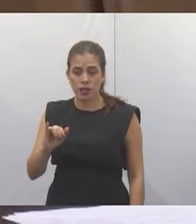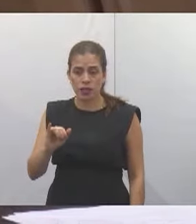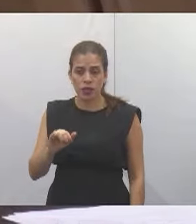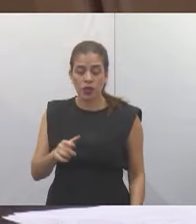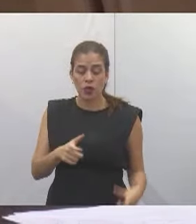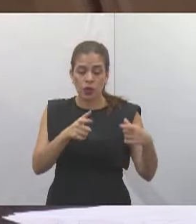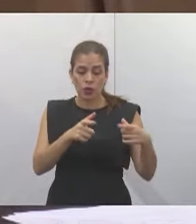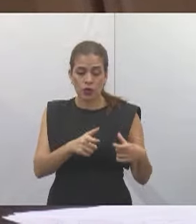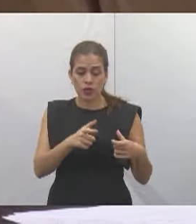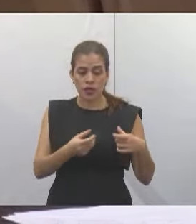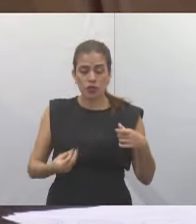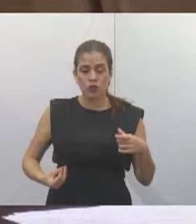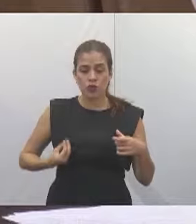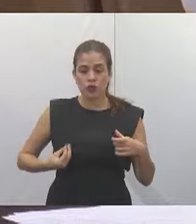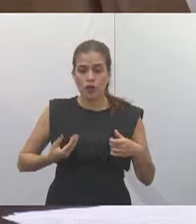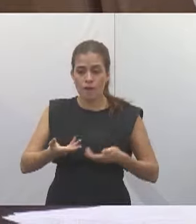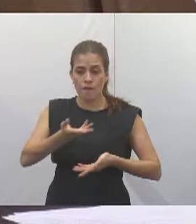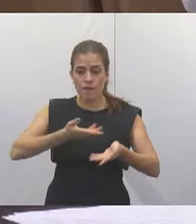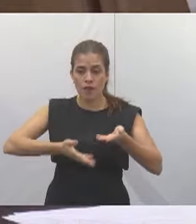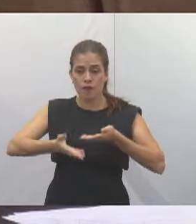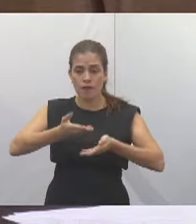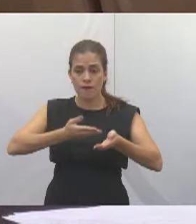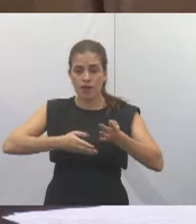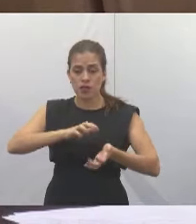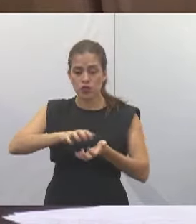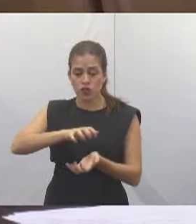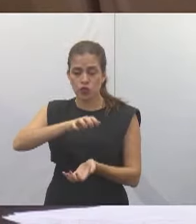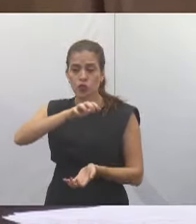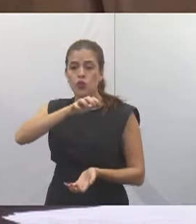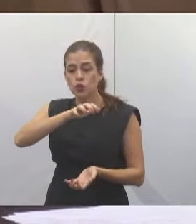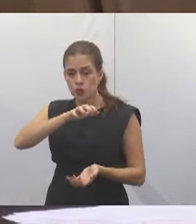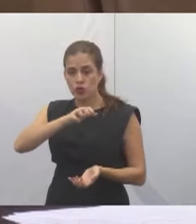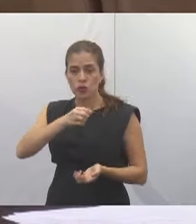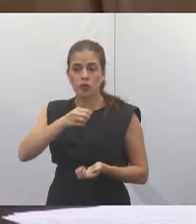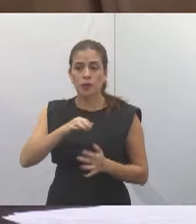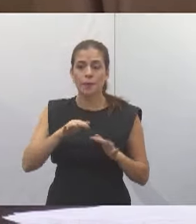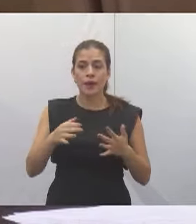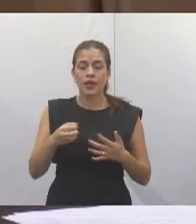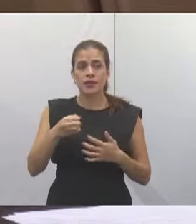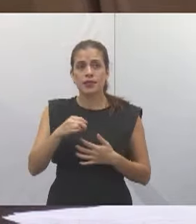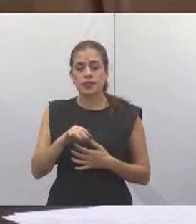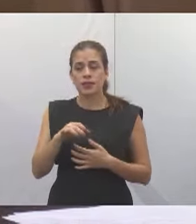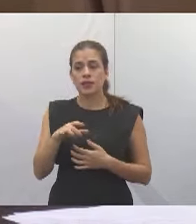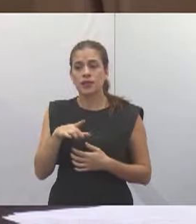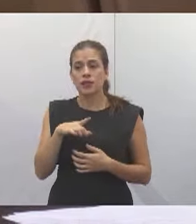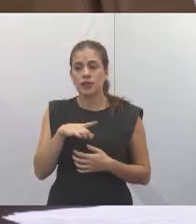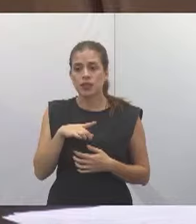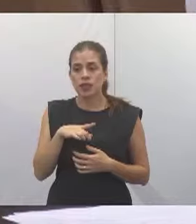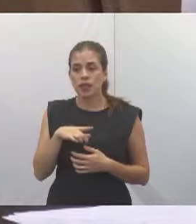Idoso. Mas se tiver o pessoal da UPA usando, a OS usando, além da UPA,